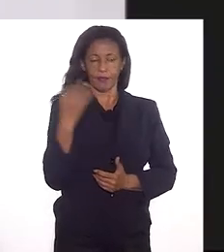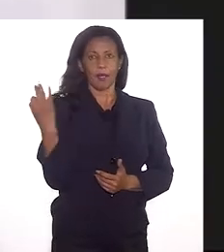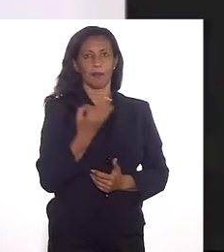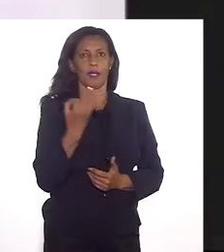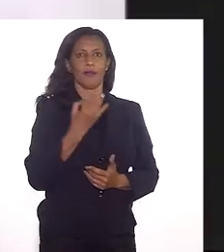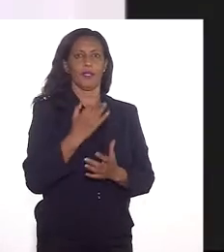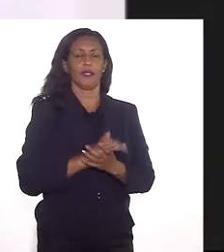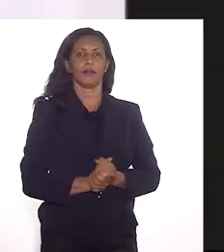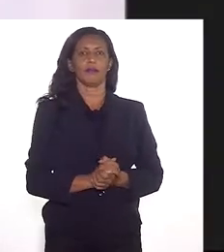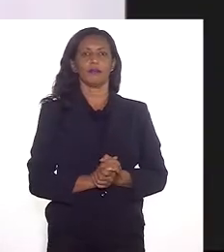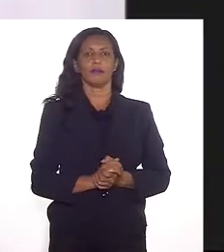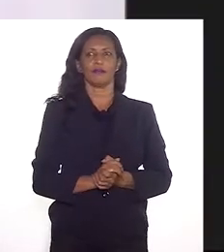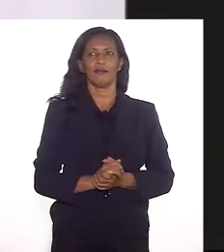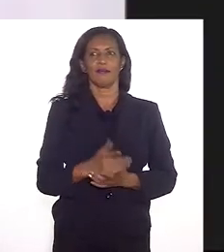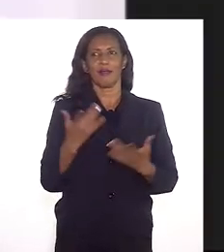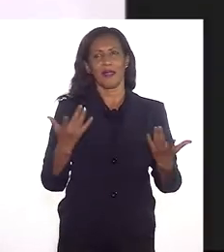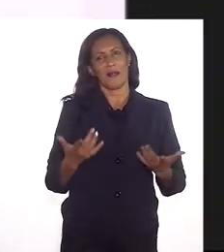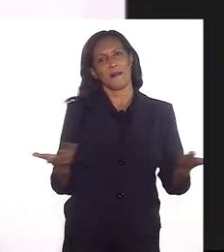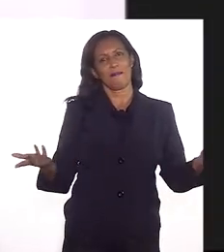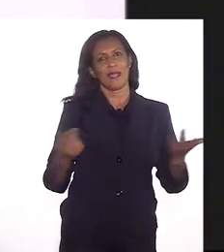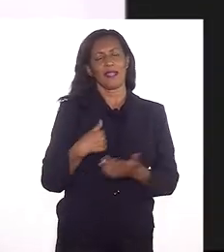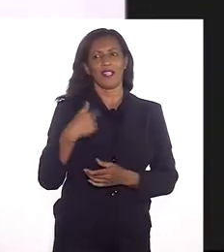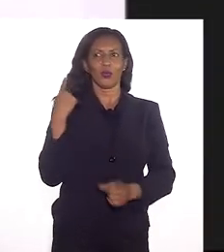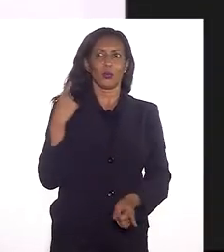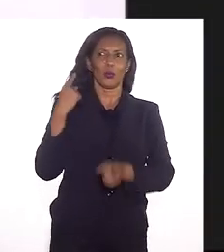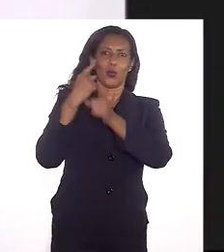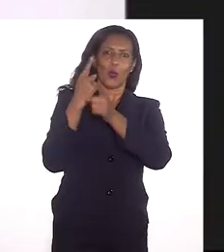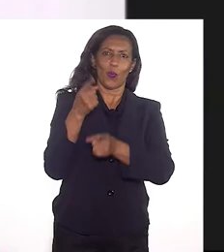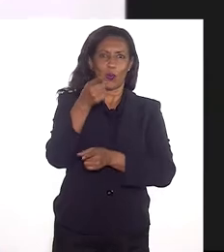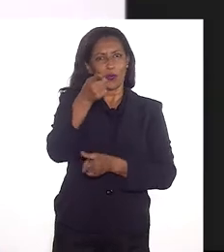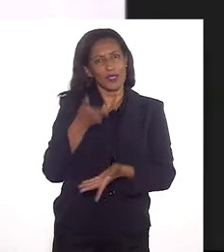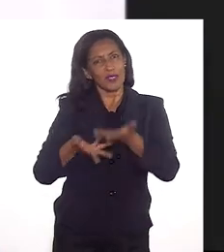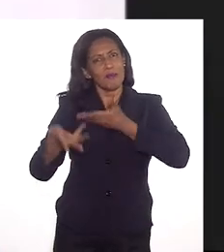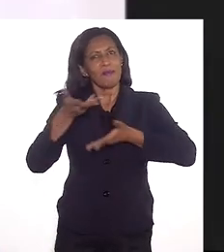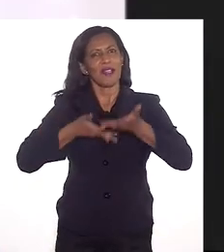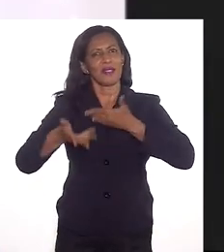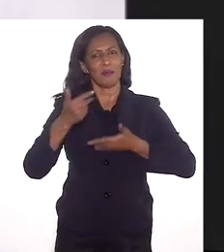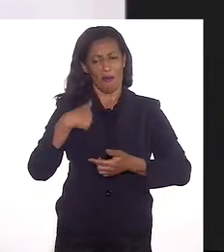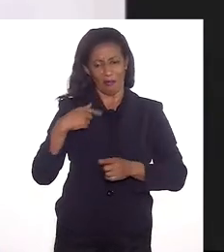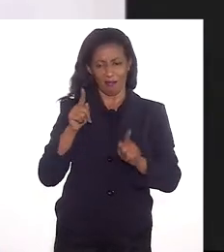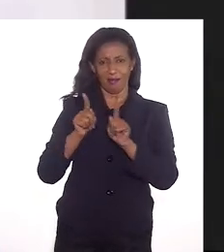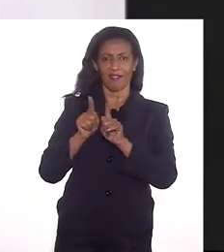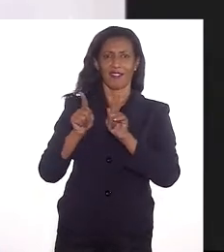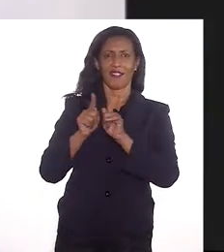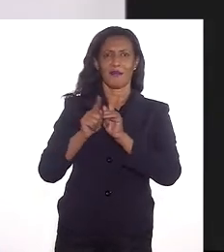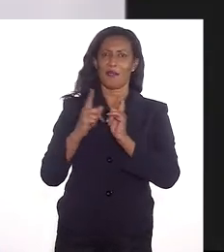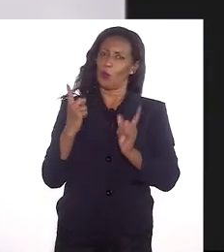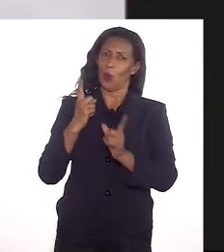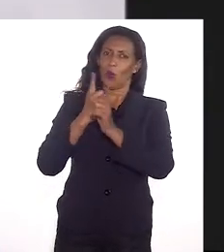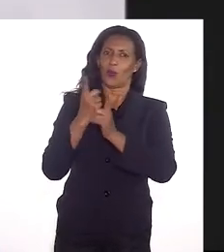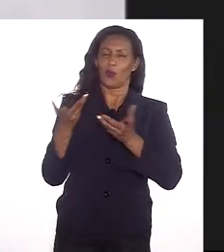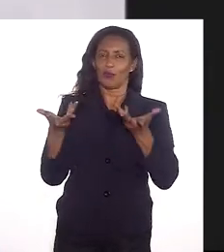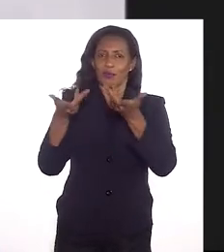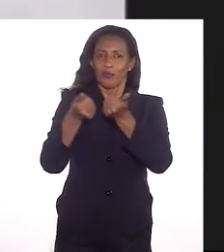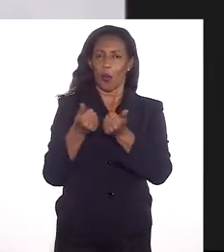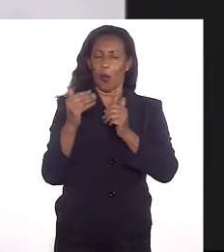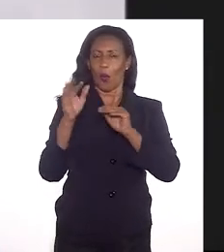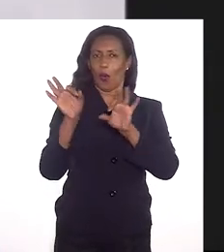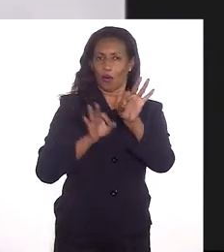Perfeito, Geisa. E uma pena que a gente não se encontrou, né, no Metápolis, porque você participou também, eu participei. Foi um evento muito